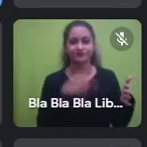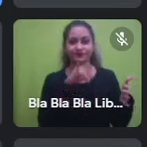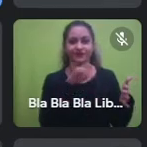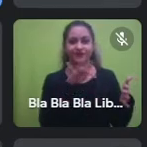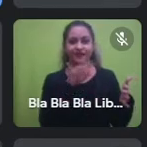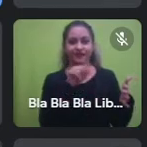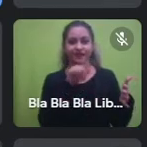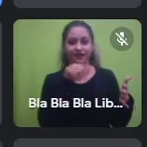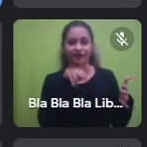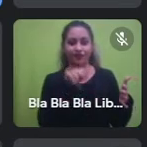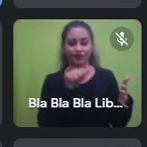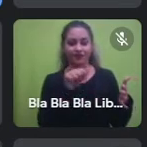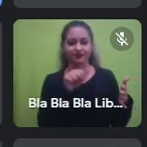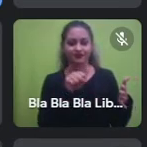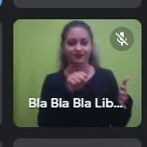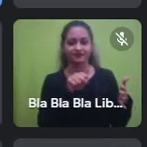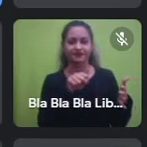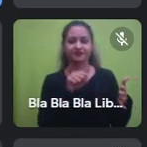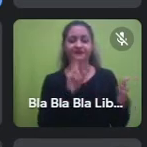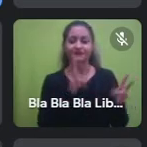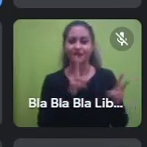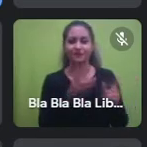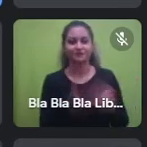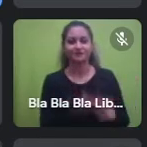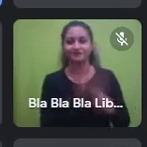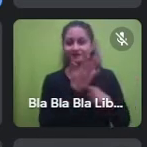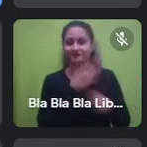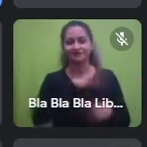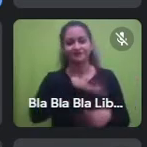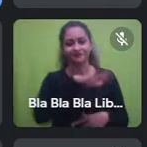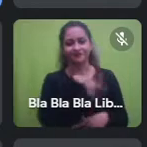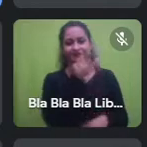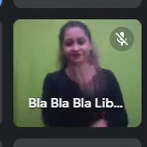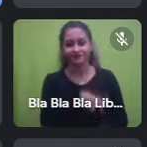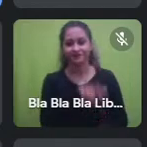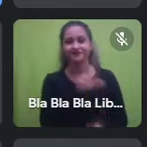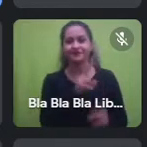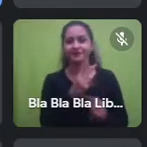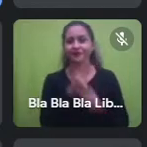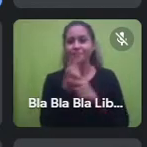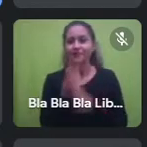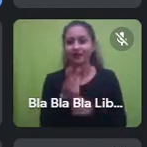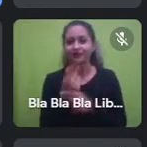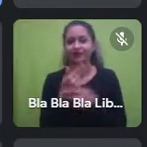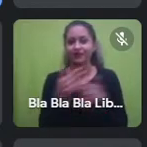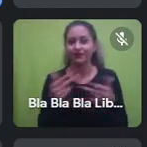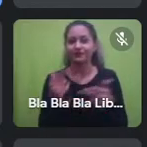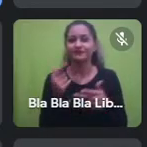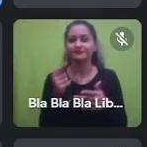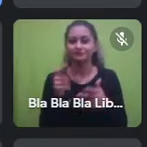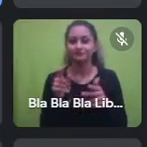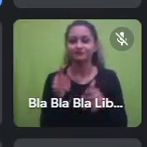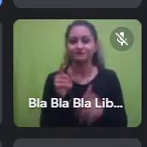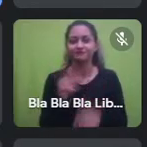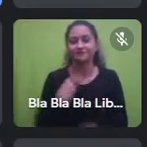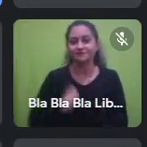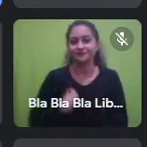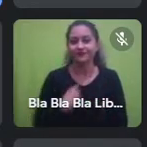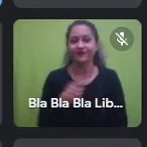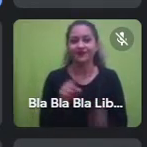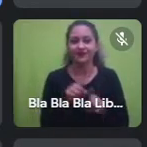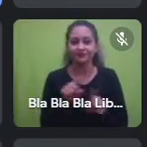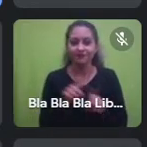amigão. Hoje ele está sempre ajudando a gente, tentando encontrar alguma coisa viva no rio Itacaiunas. E aqui o